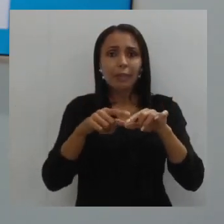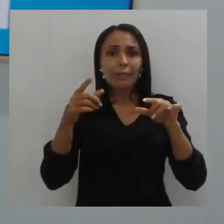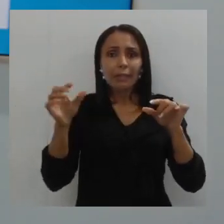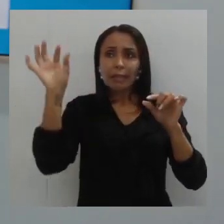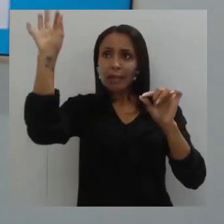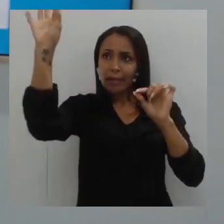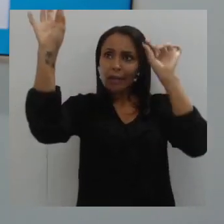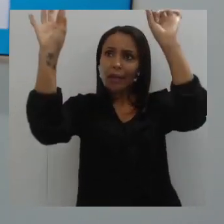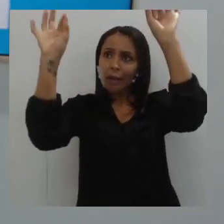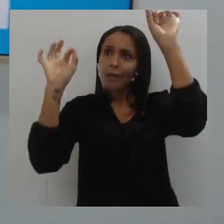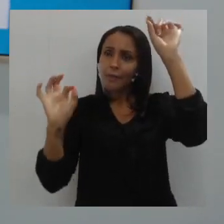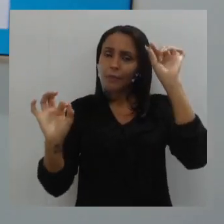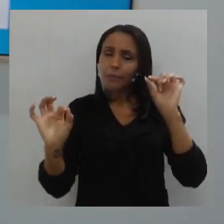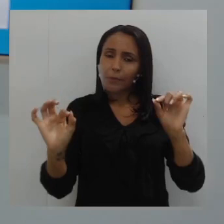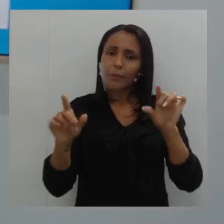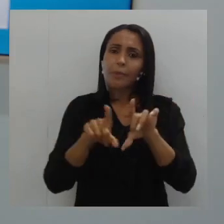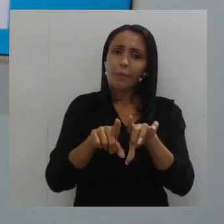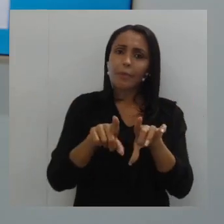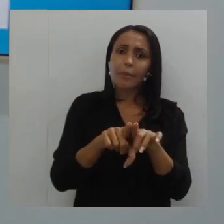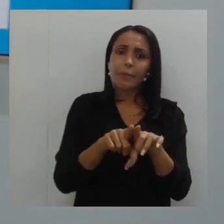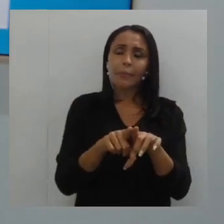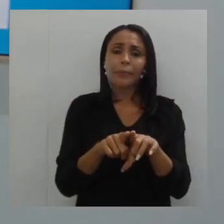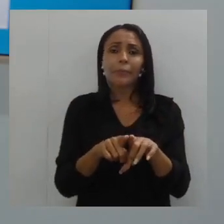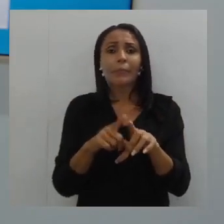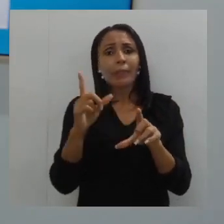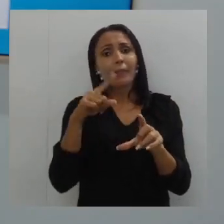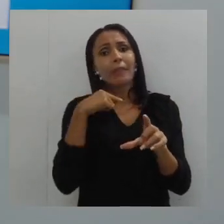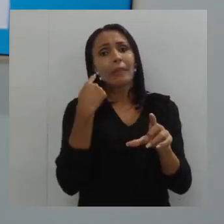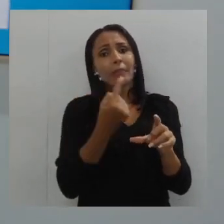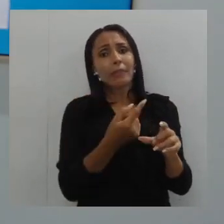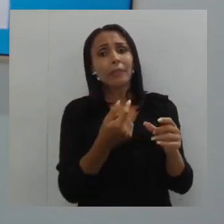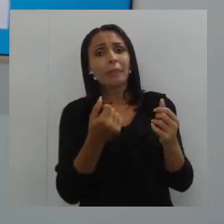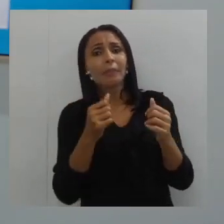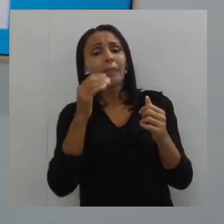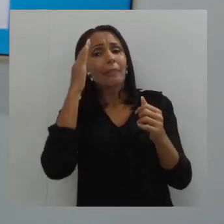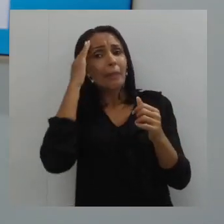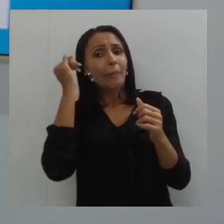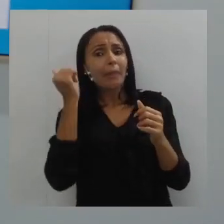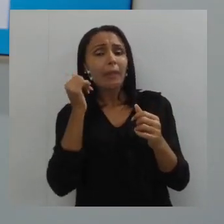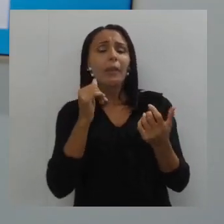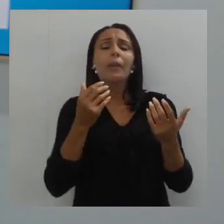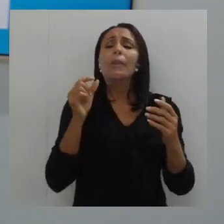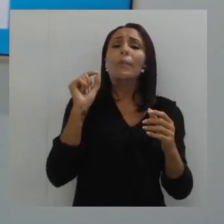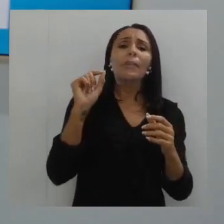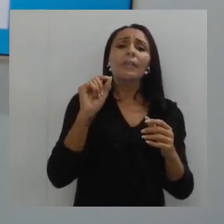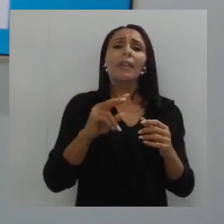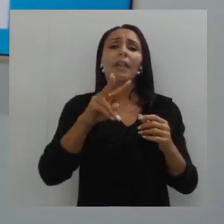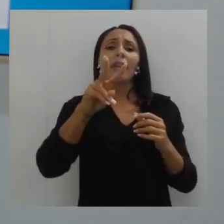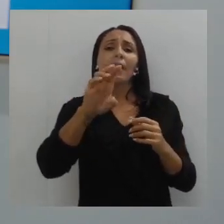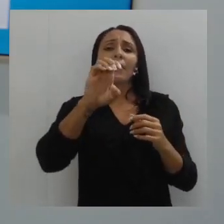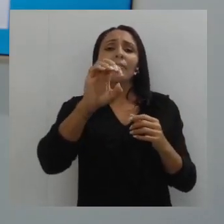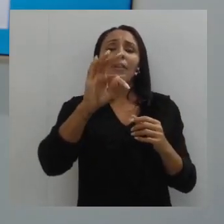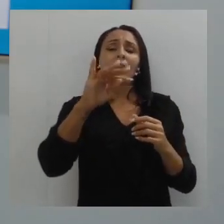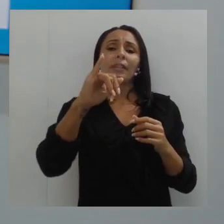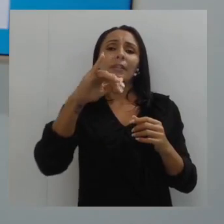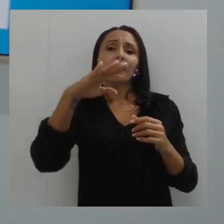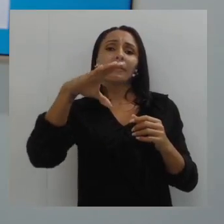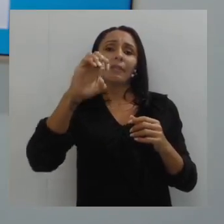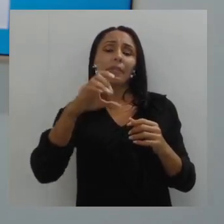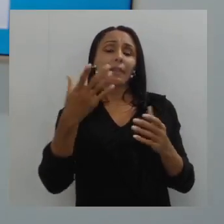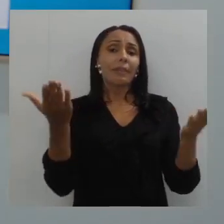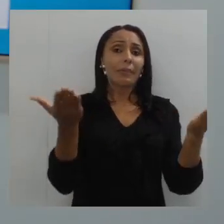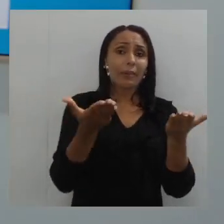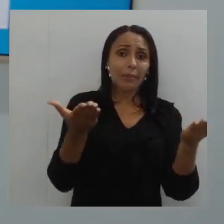pontas nas quatro partes, e a gente está sabendo agora o que é vértice. Então, a gente vai